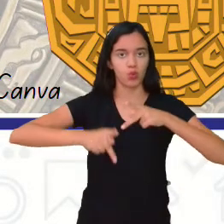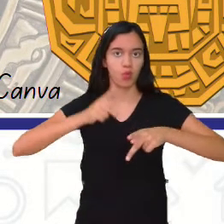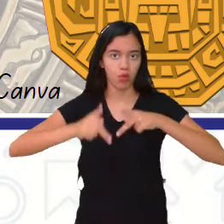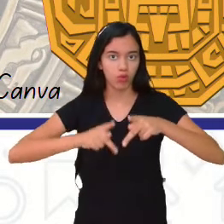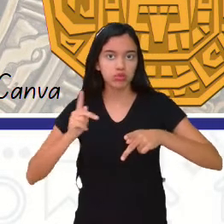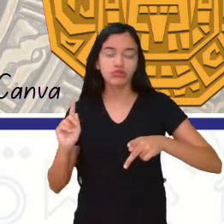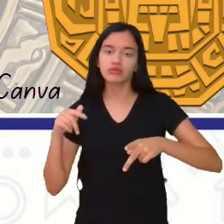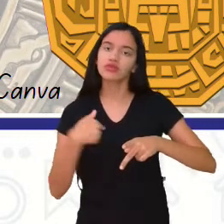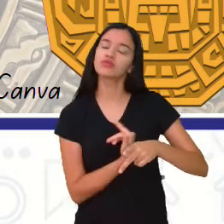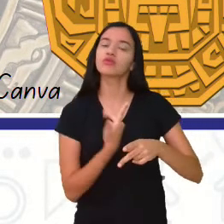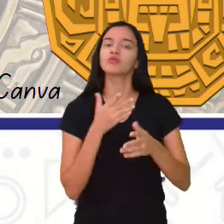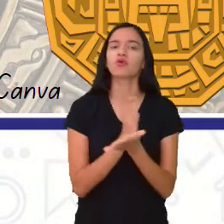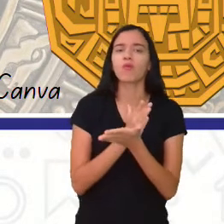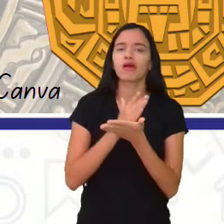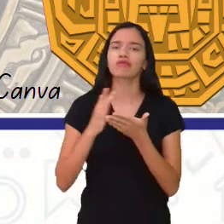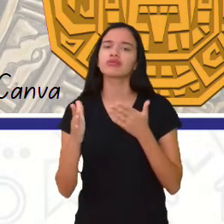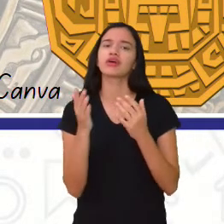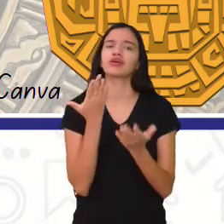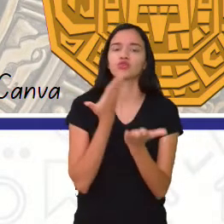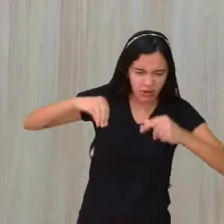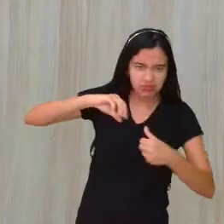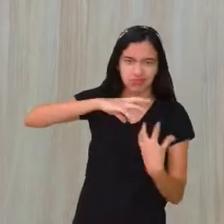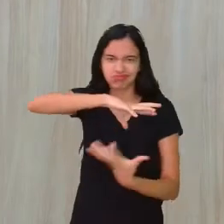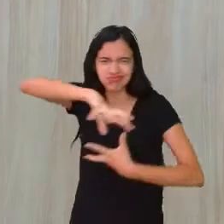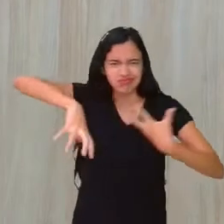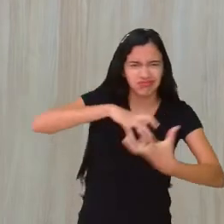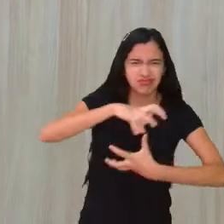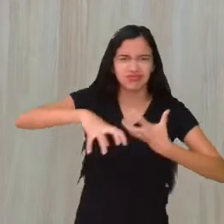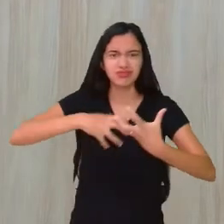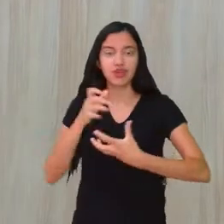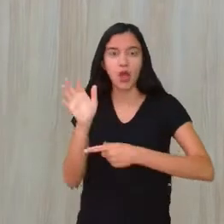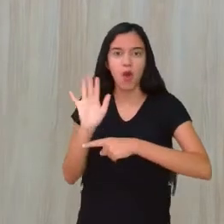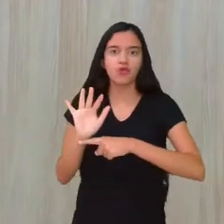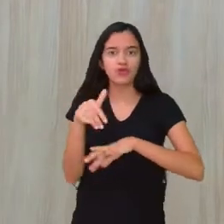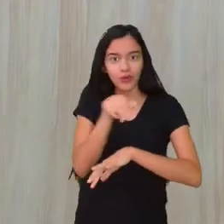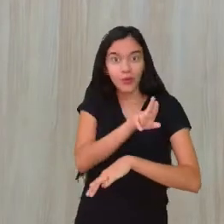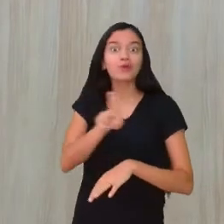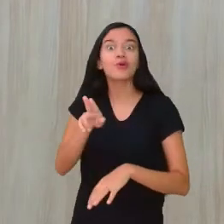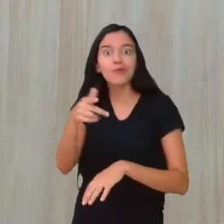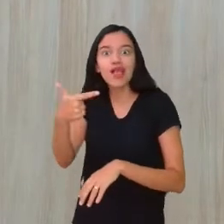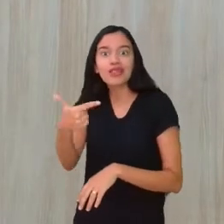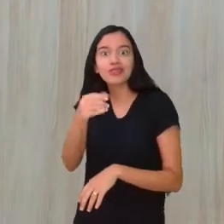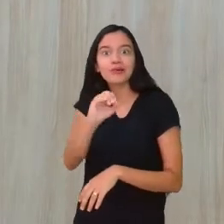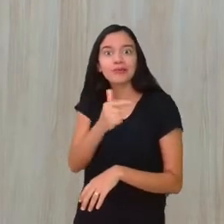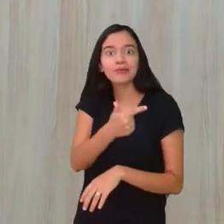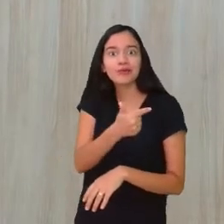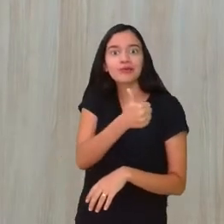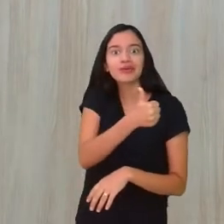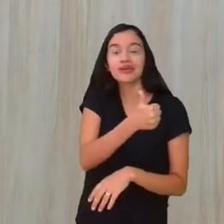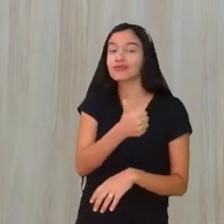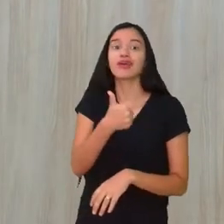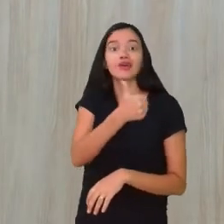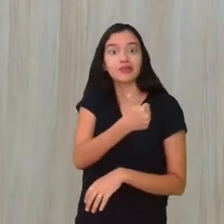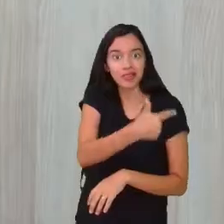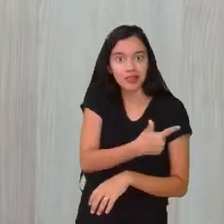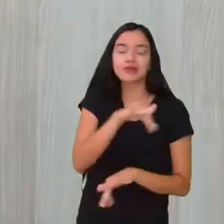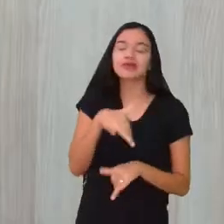ajuda da nossa parceira aqui, Midian, aqui no cantinho, intérprete de Libras, que nos ajuda, né, junto com toda a equipe